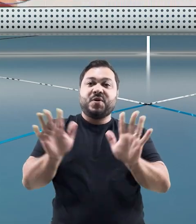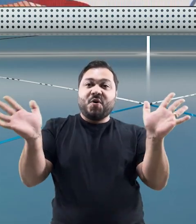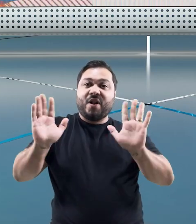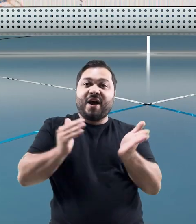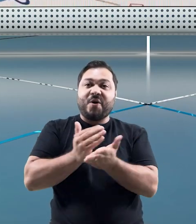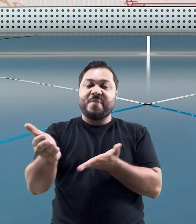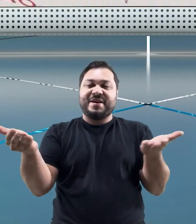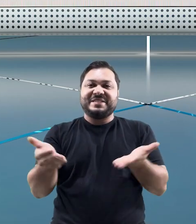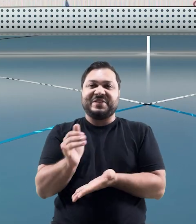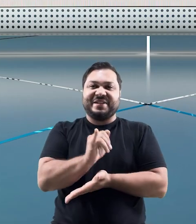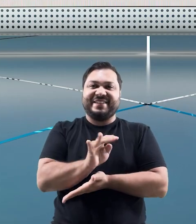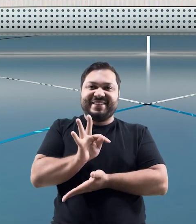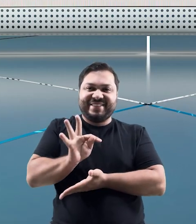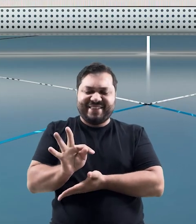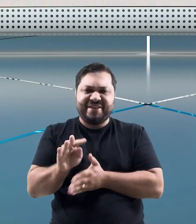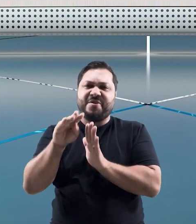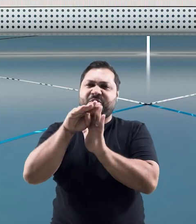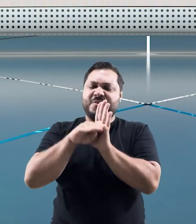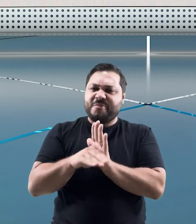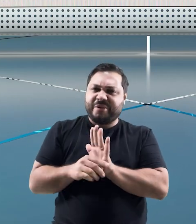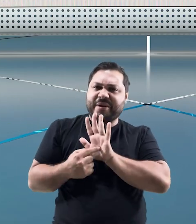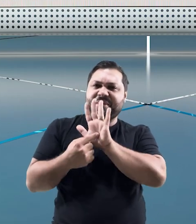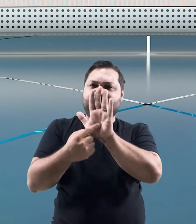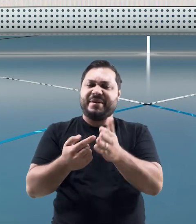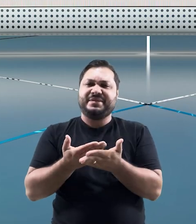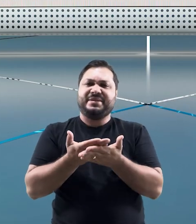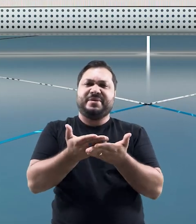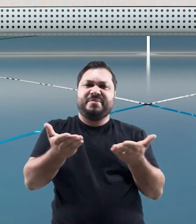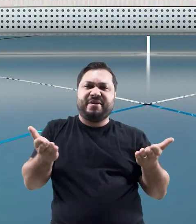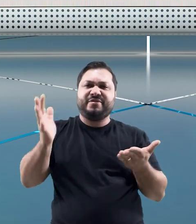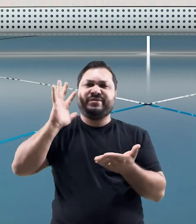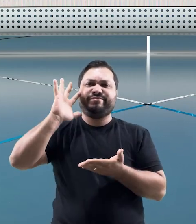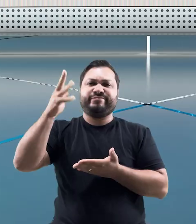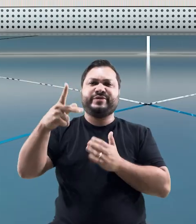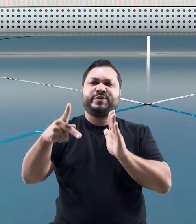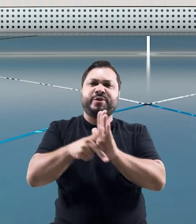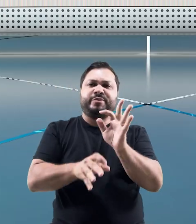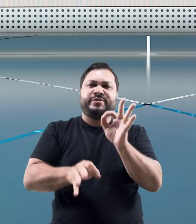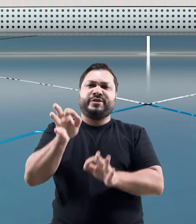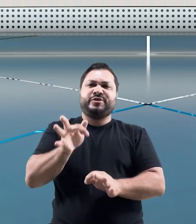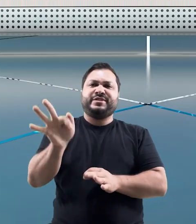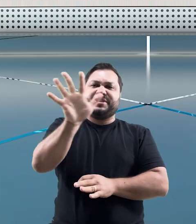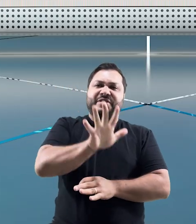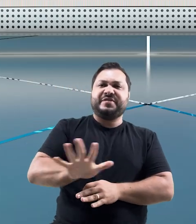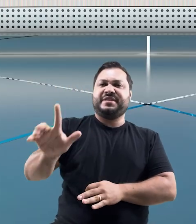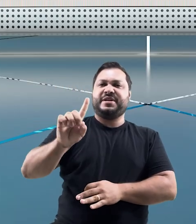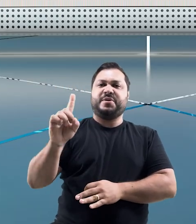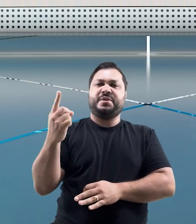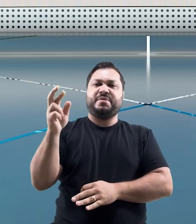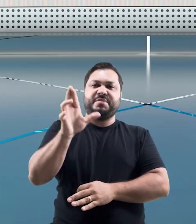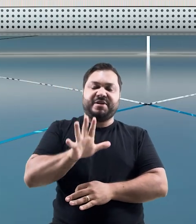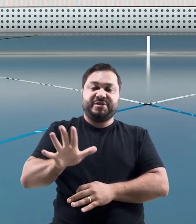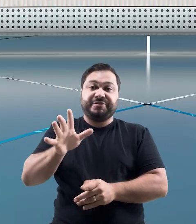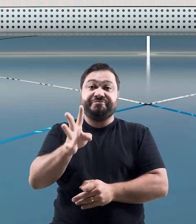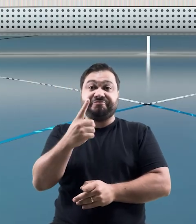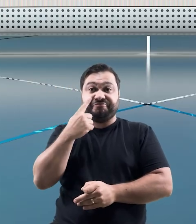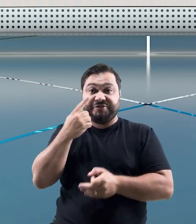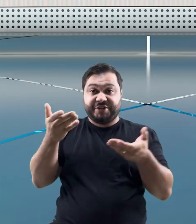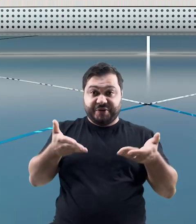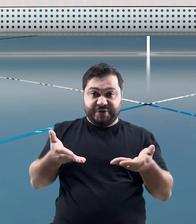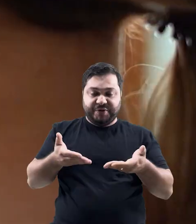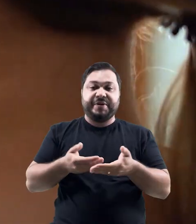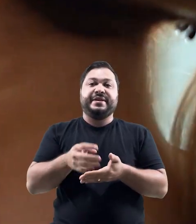Olá, começa agora o Inteiro Teor, um programa que apresenta para você decisões da Justiça Federal da Primeira Região.